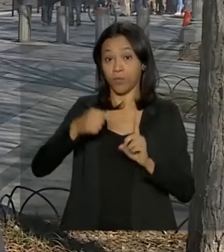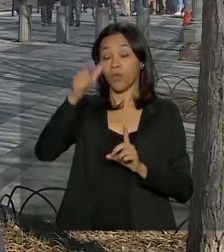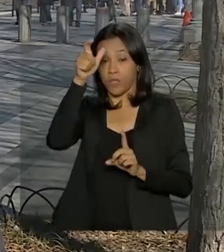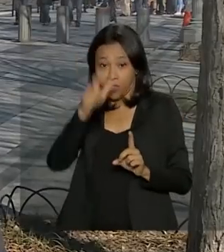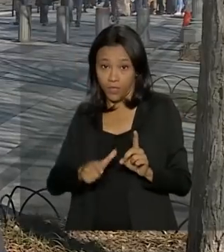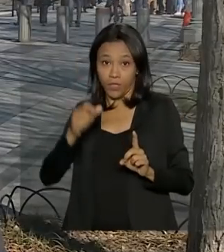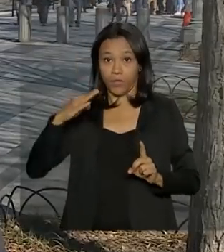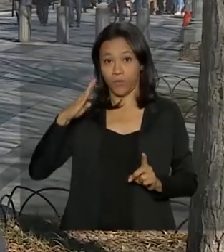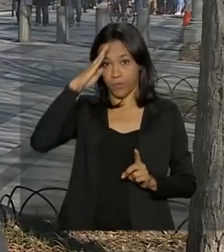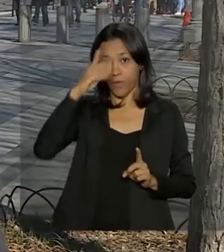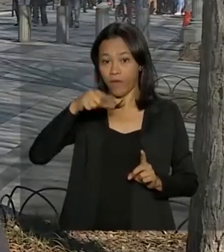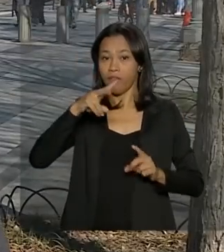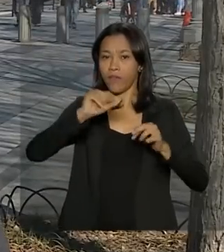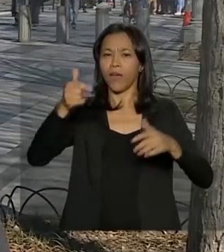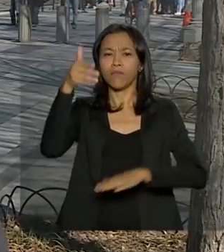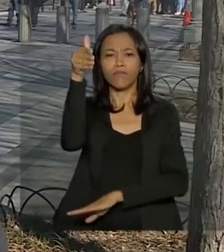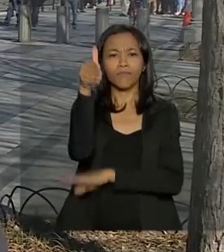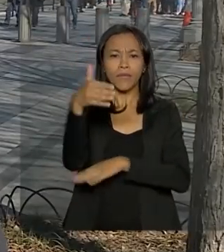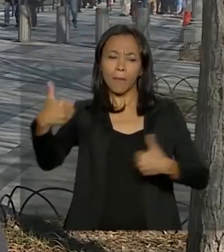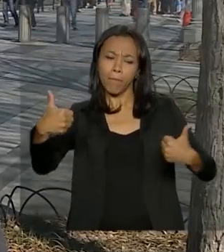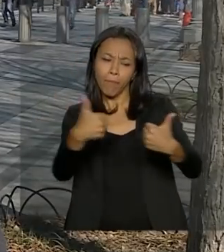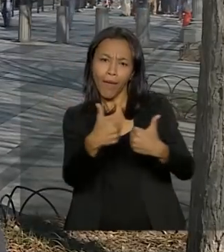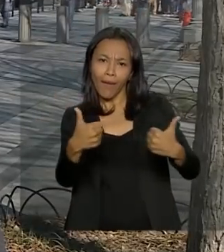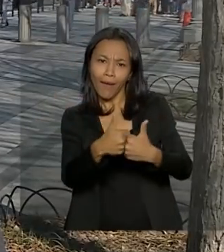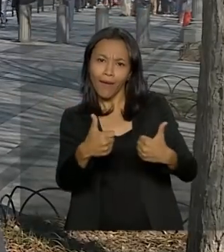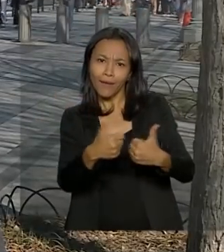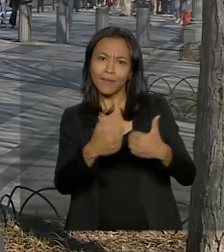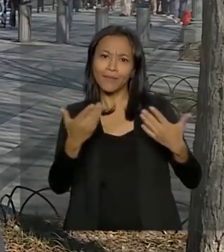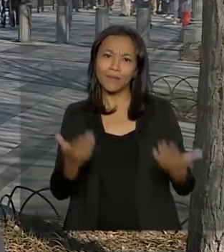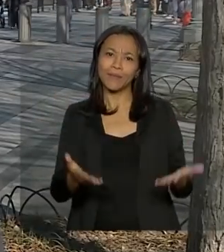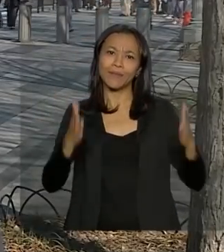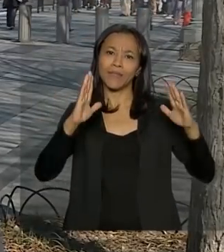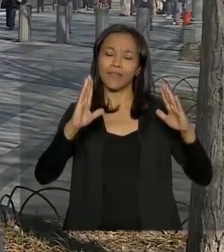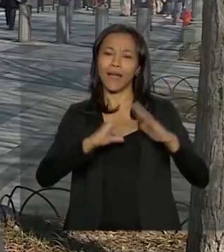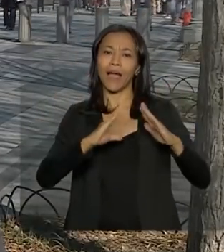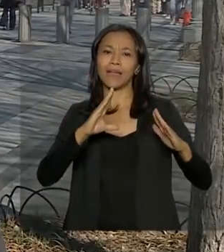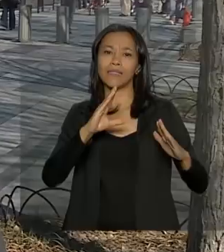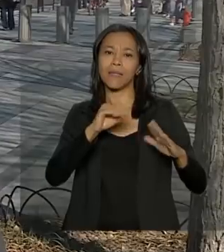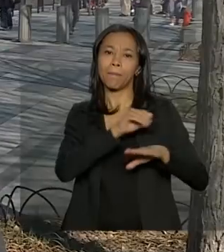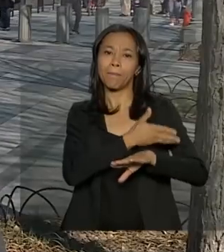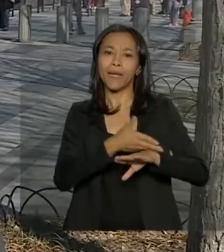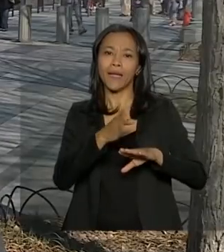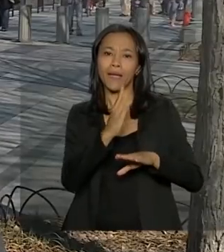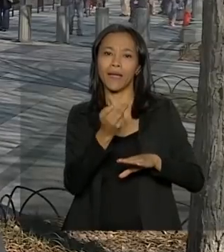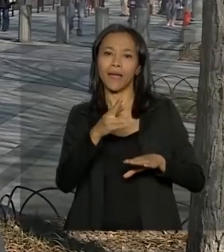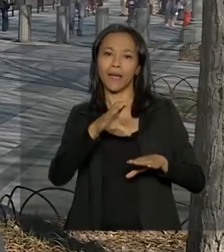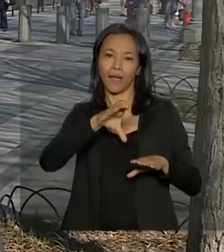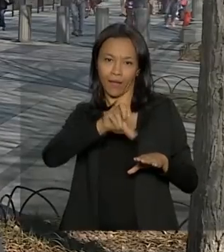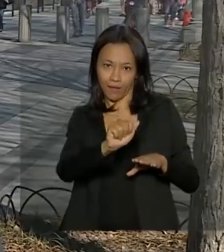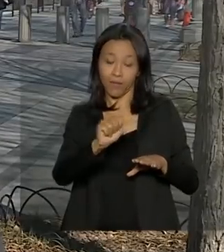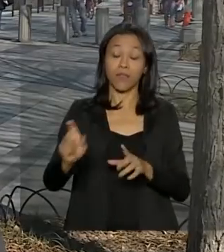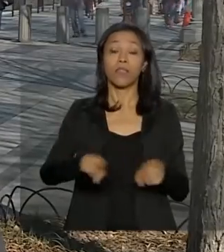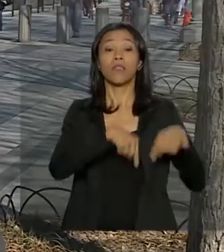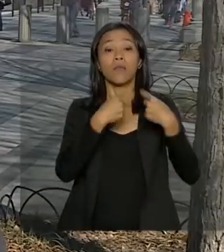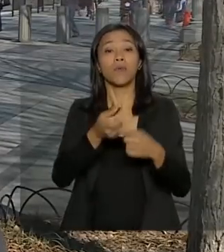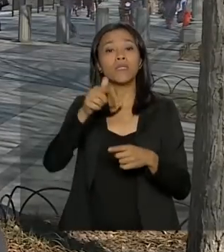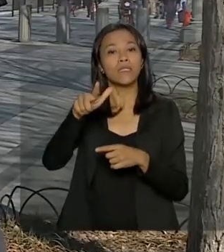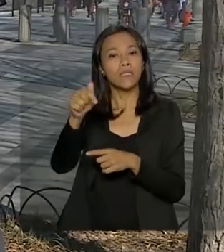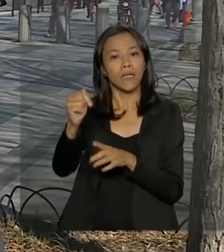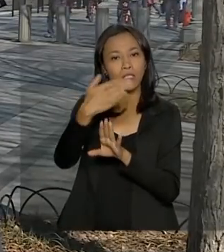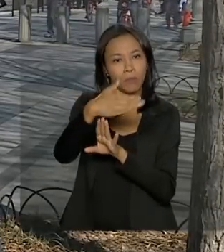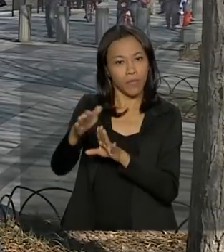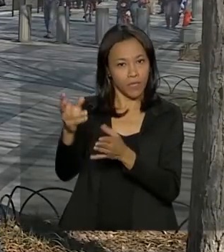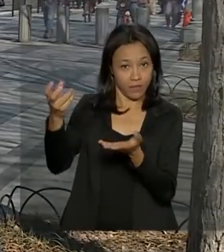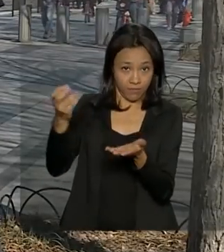House, que fica no complexo da Casa Branca e onde ficarão hospedados. Por volta das 7:30 da noite, o